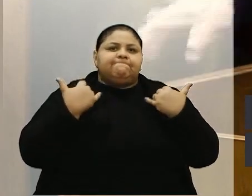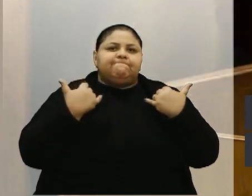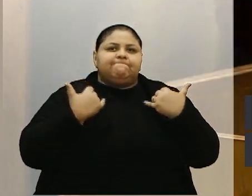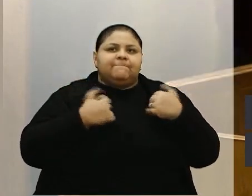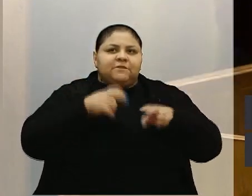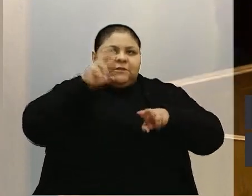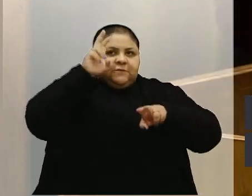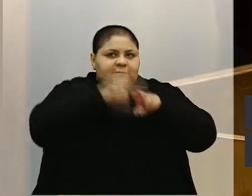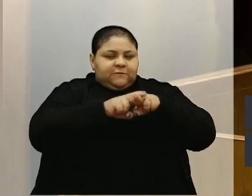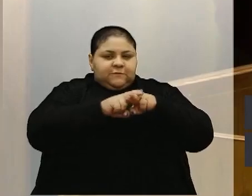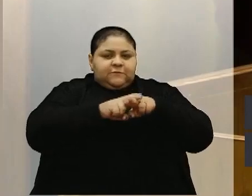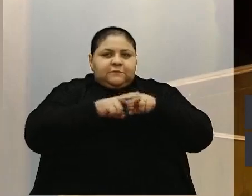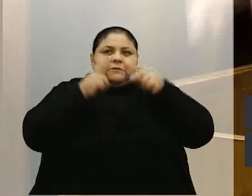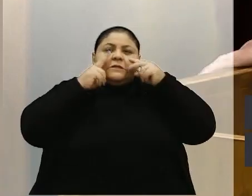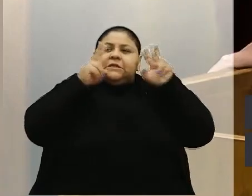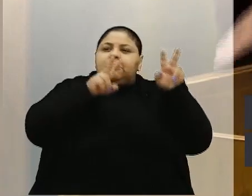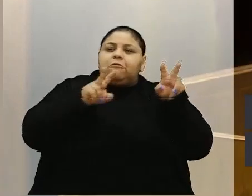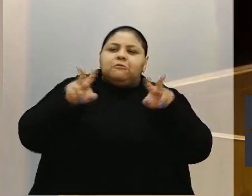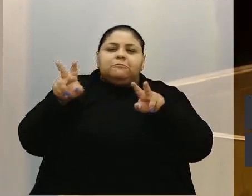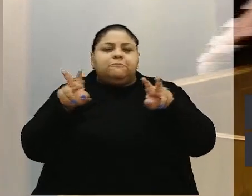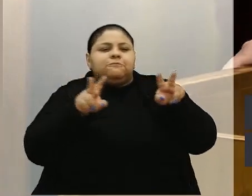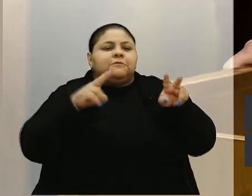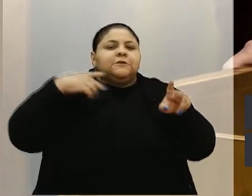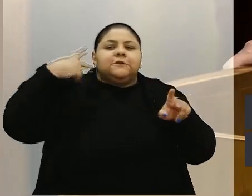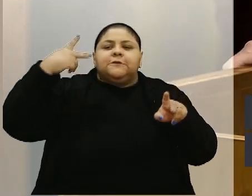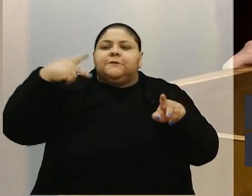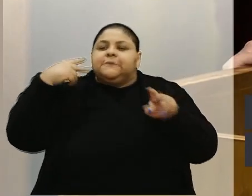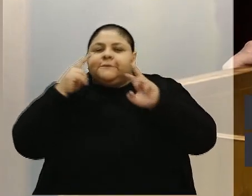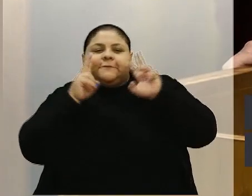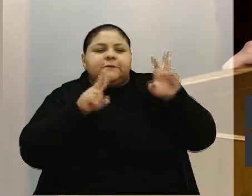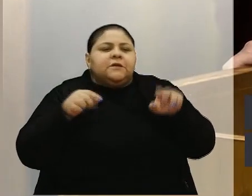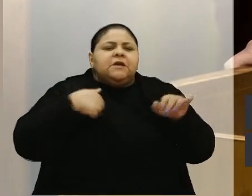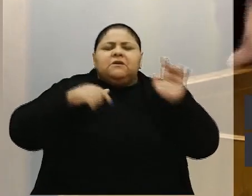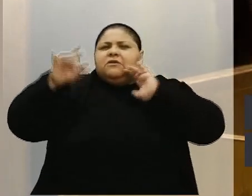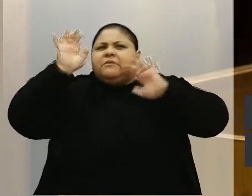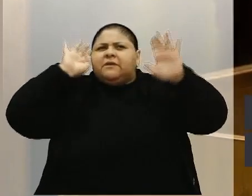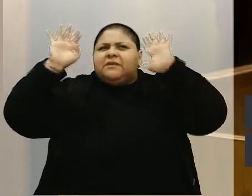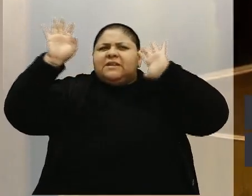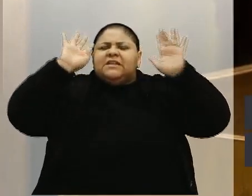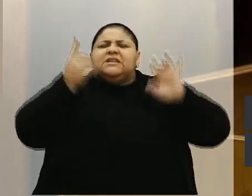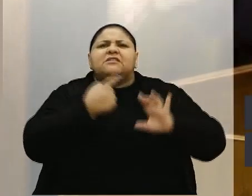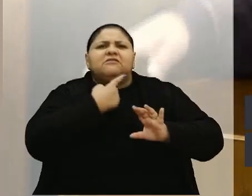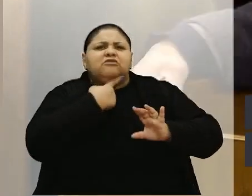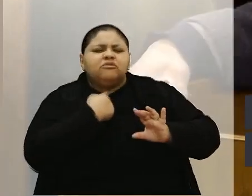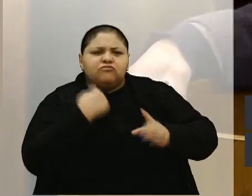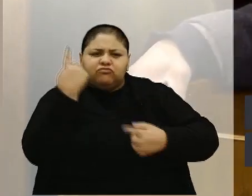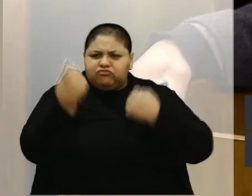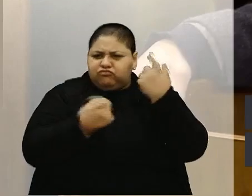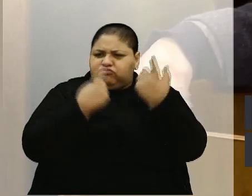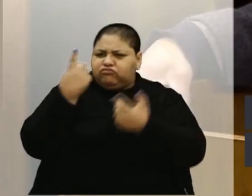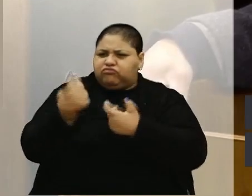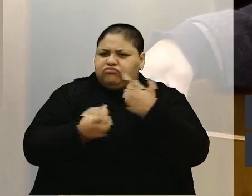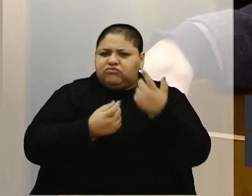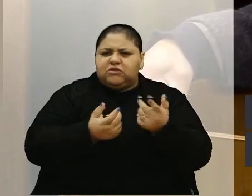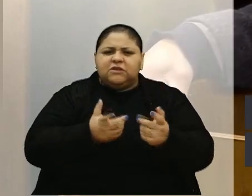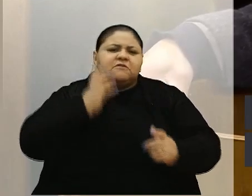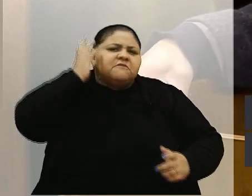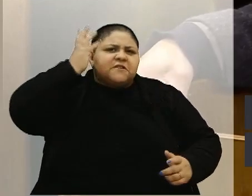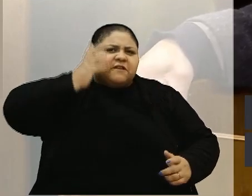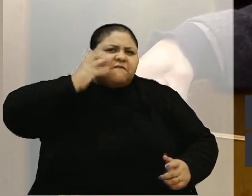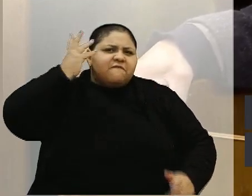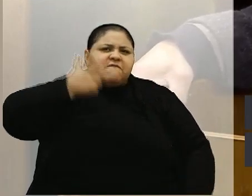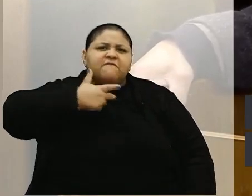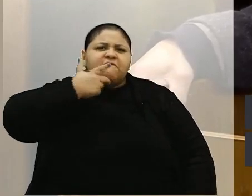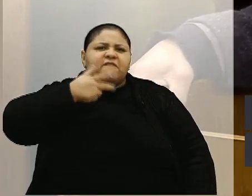ali, D'Ambrosio, e fico olhando os vereadores aqui, eu fico imaginando a vontade de alguns que fazem os seus discursos inflamados,